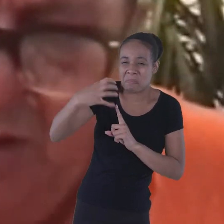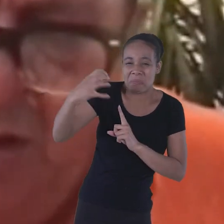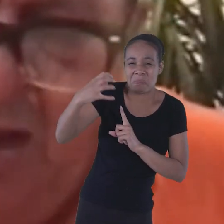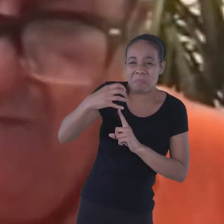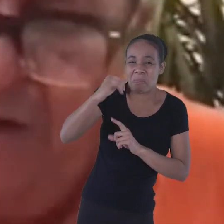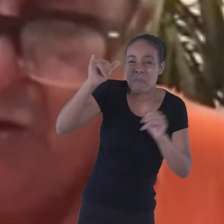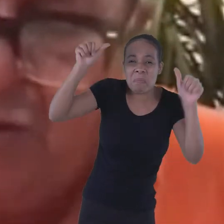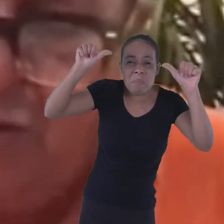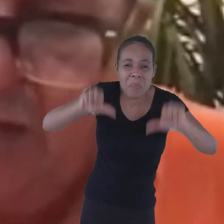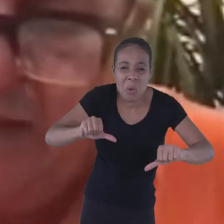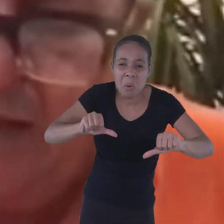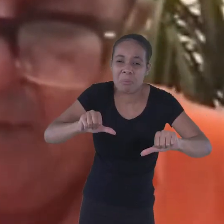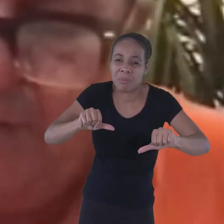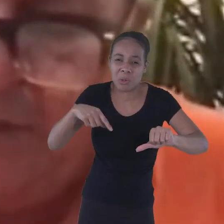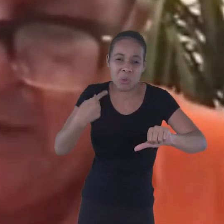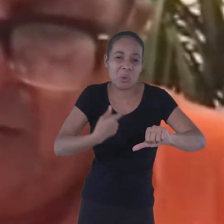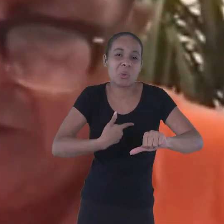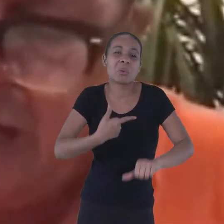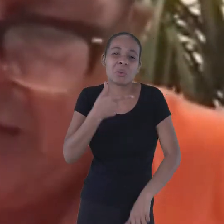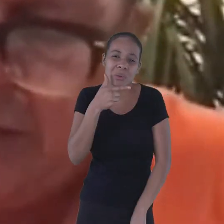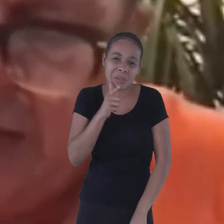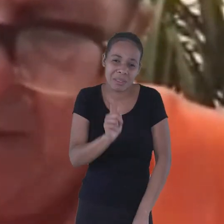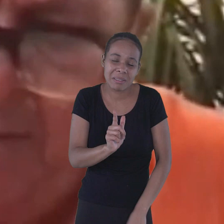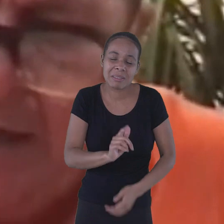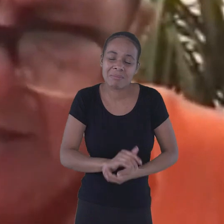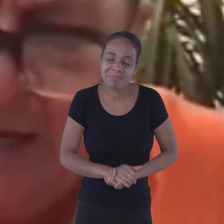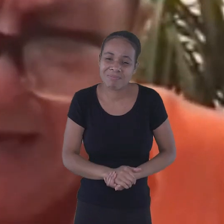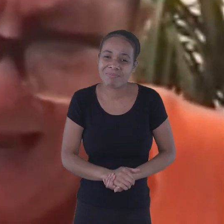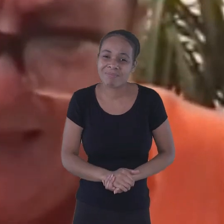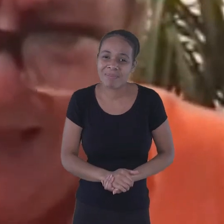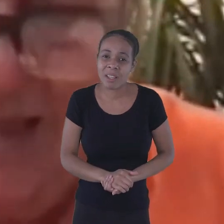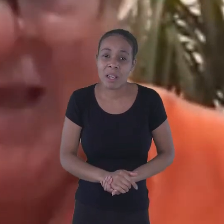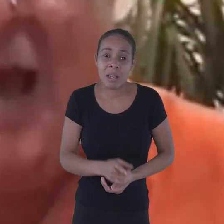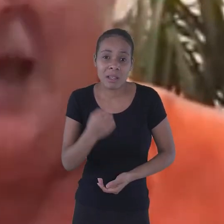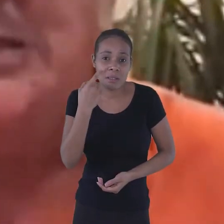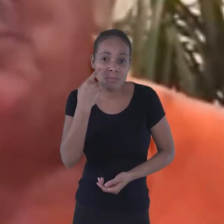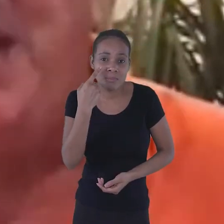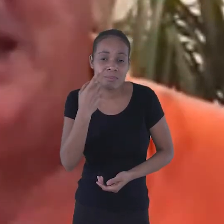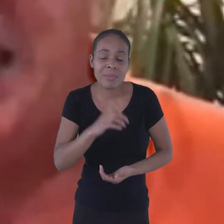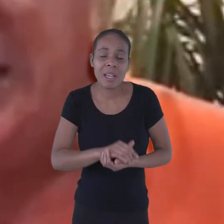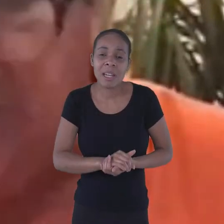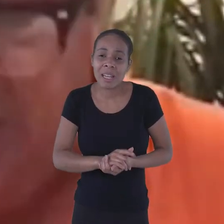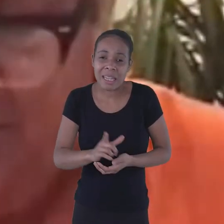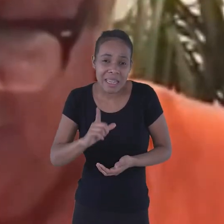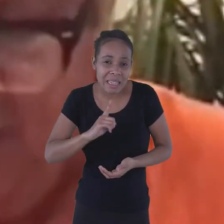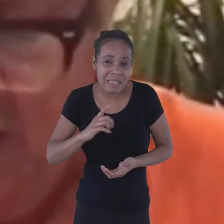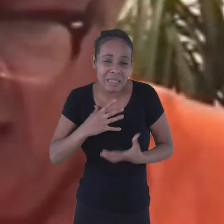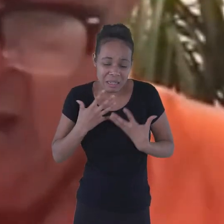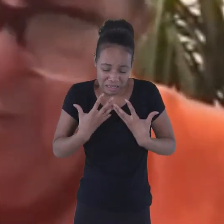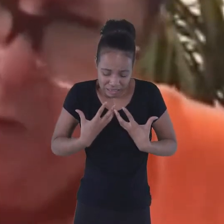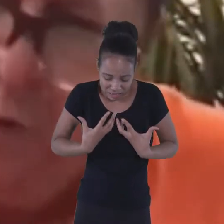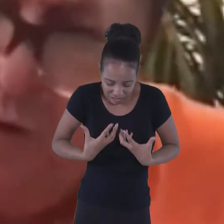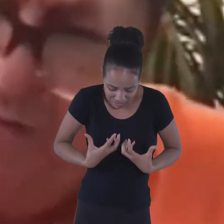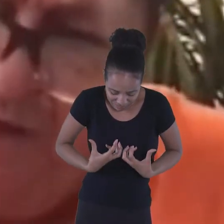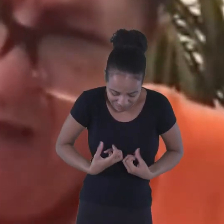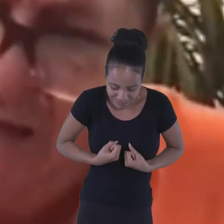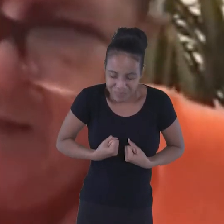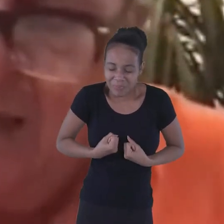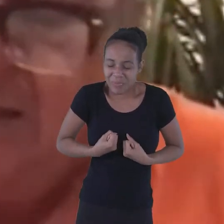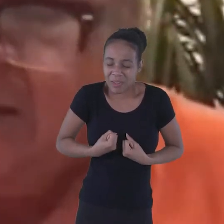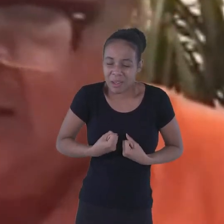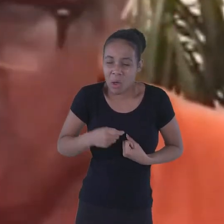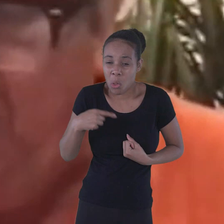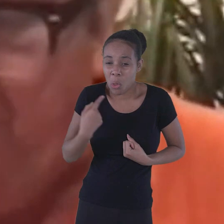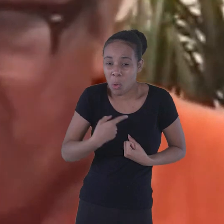isso, visto que a decepção está extremamente ligada à expectativa, que, por sua